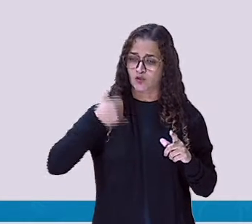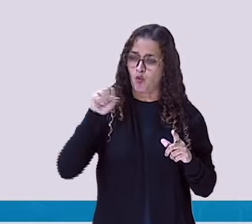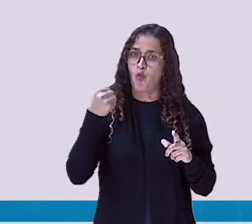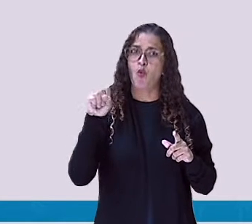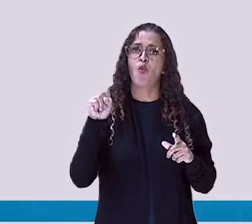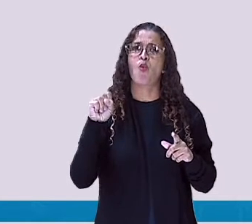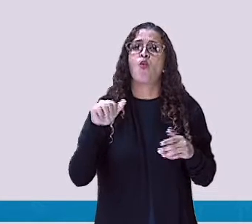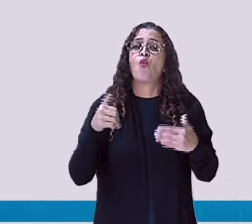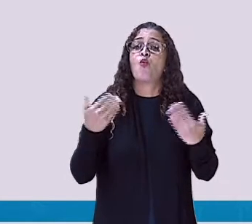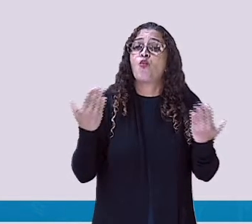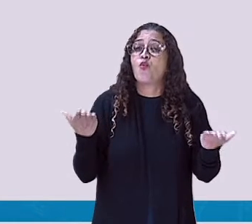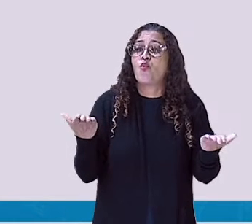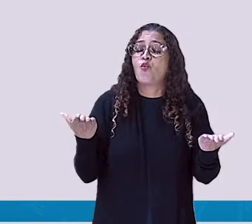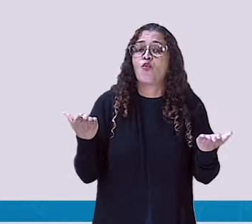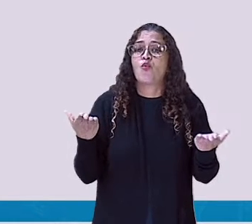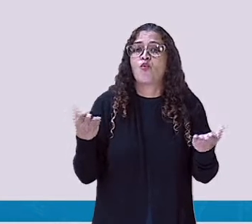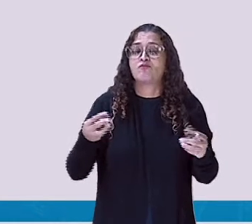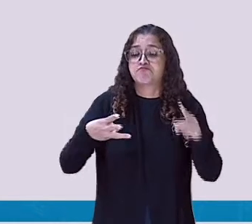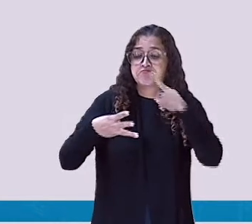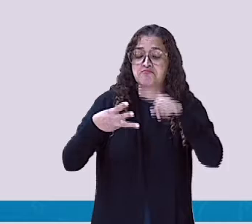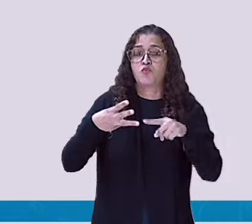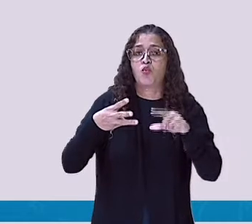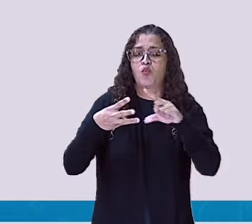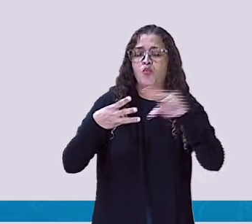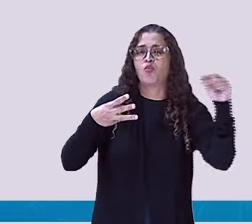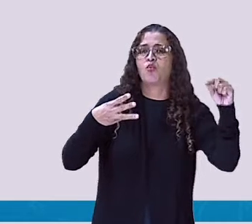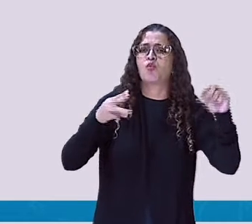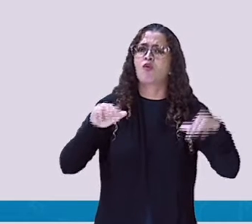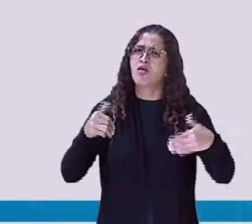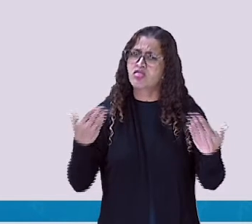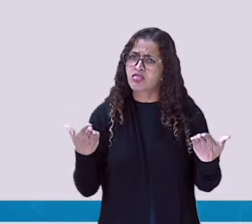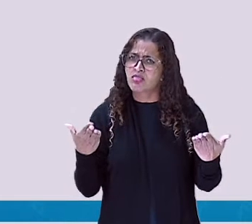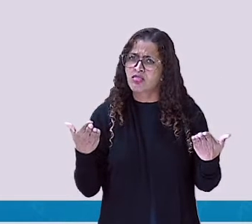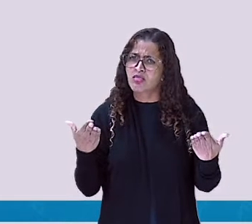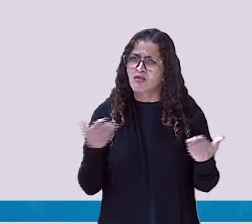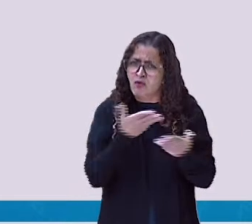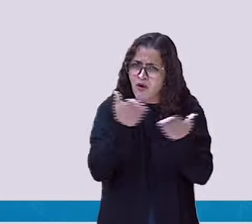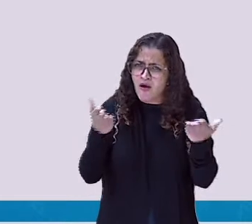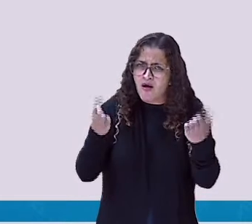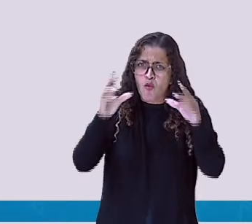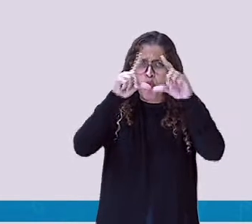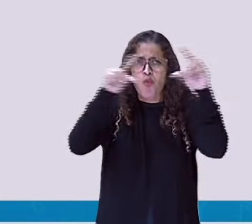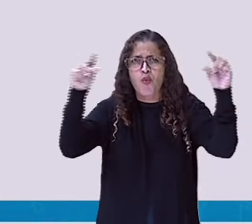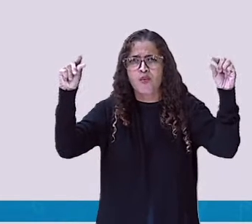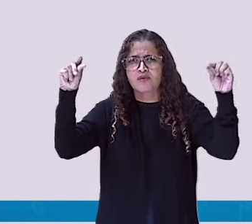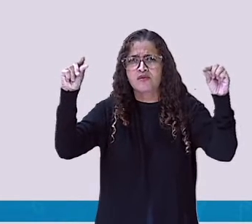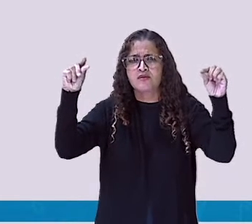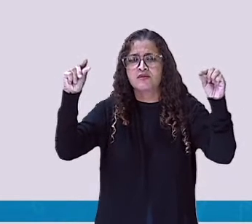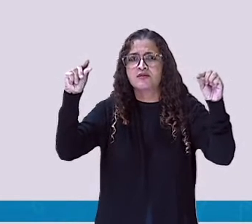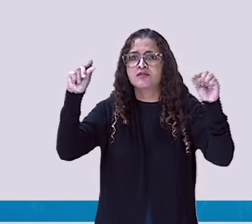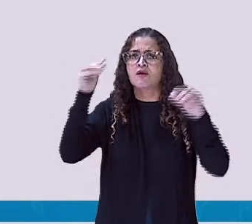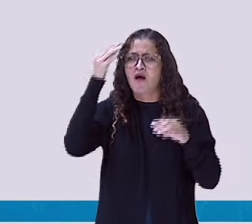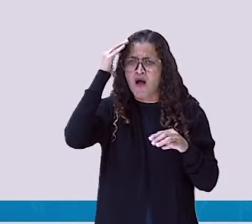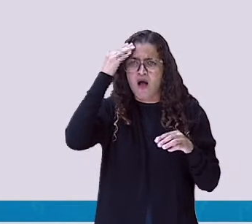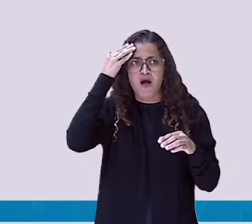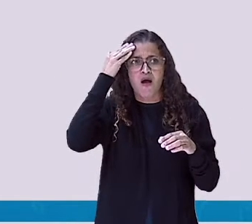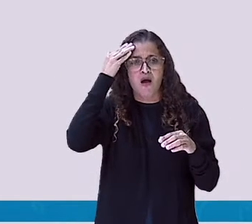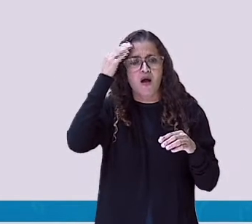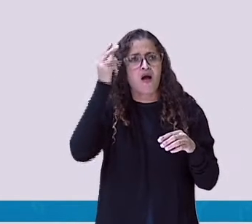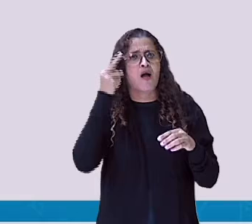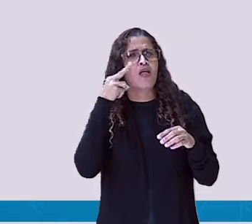anos. Ficou um título explicativo? Sim. Só de você ler o título, você